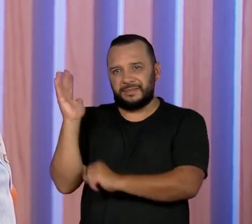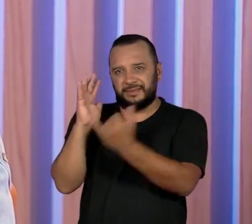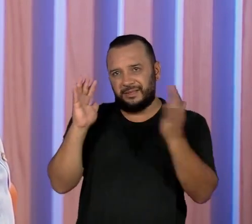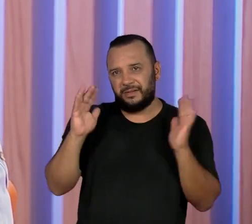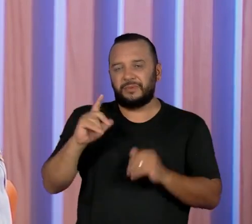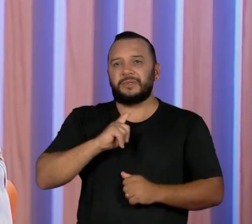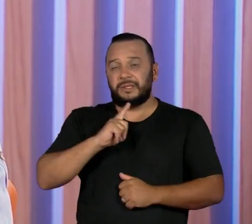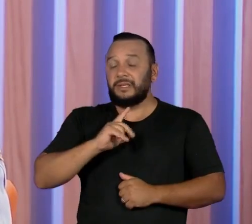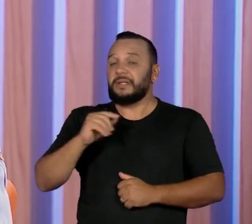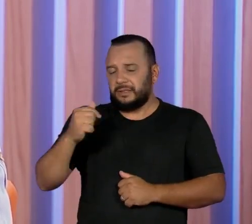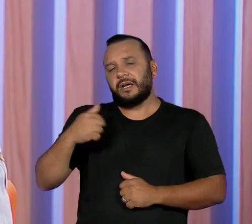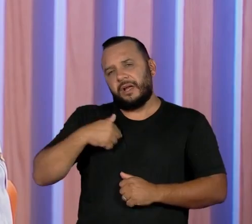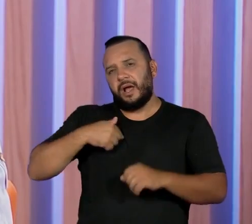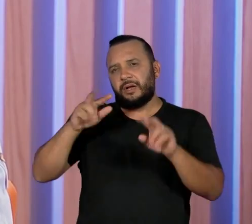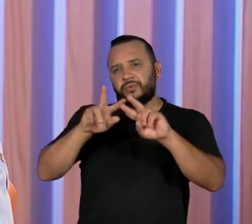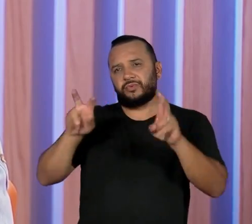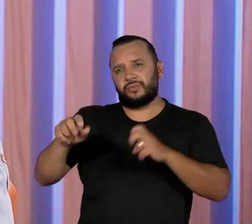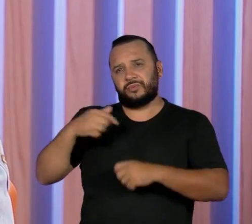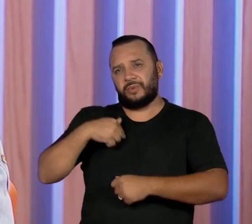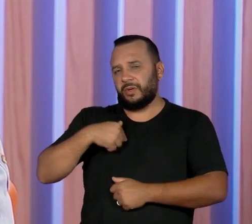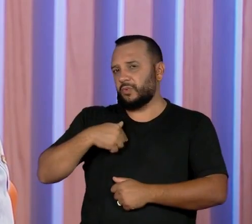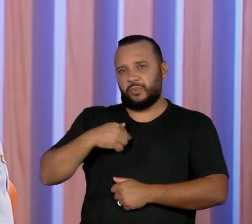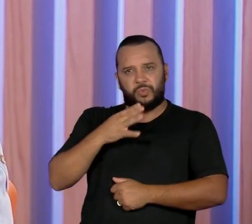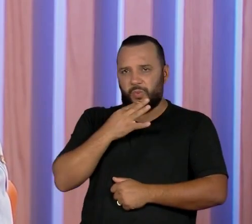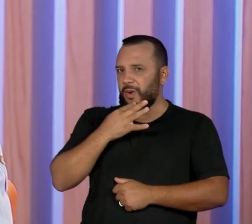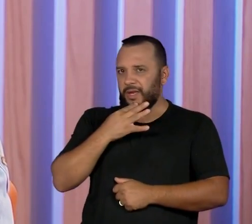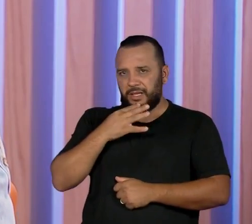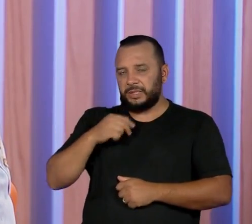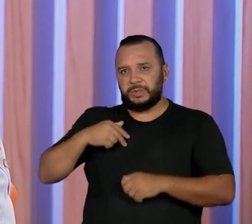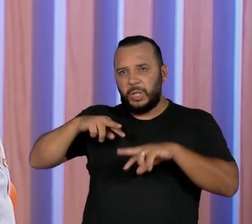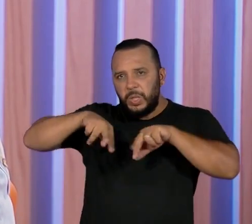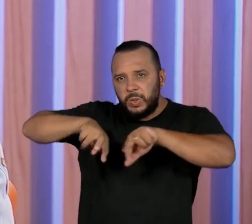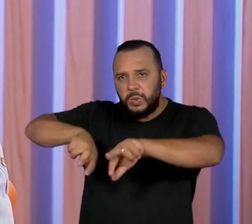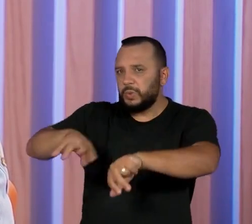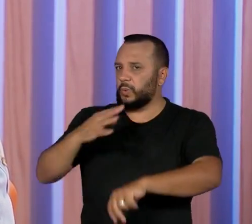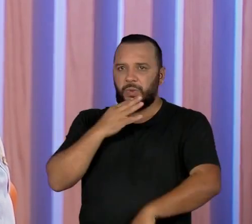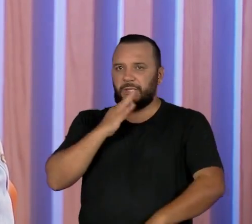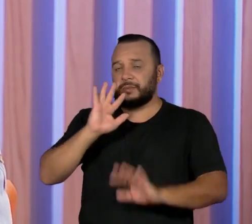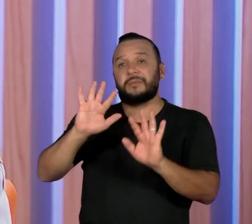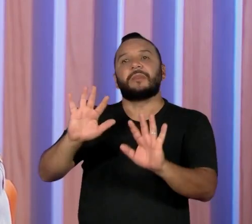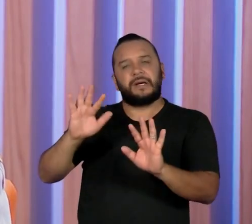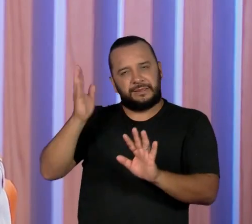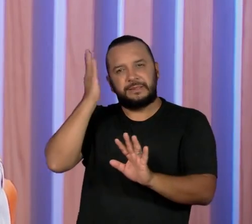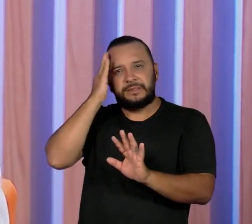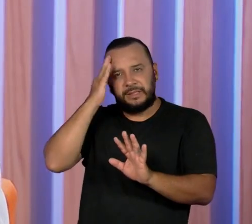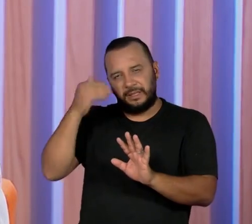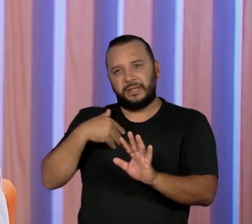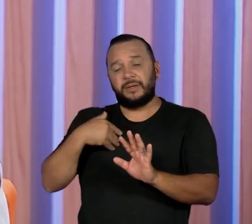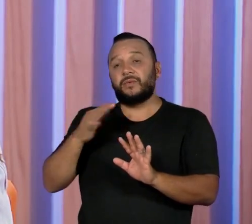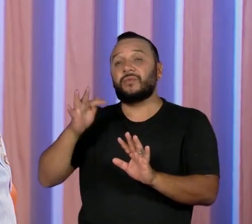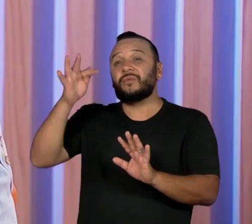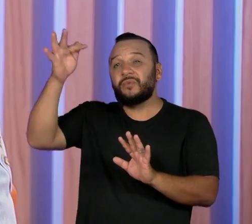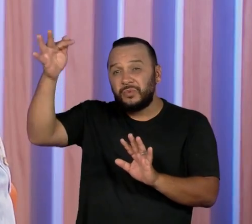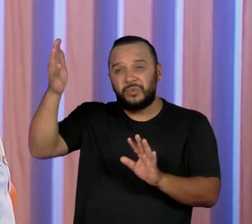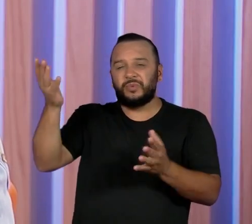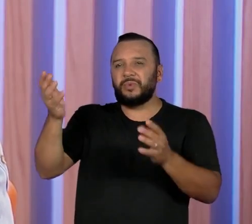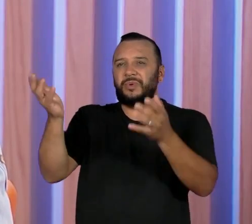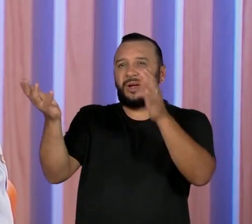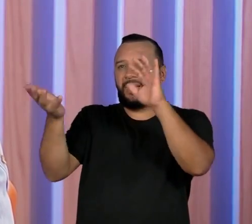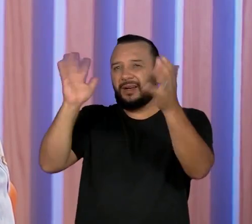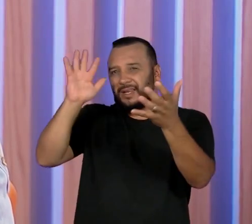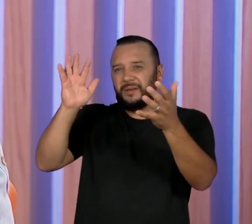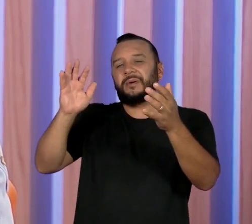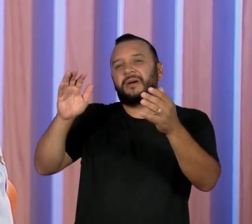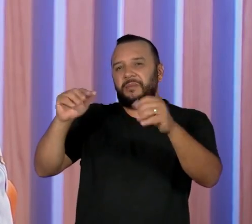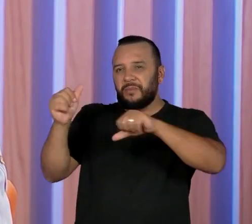me preocupando sobre a realidade, assim, da existência, né? Para a gente poder sonhar, acho que